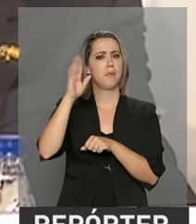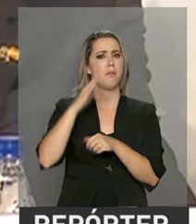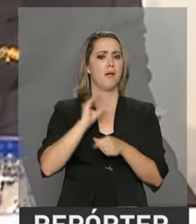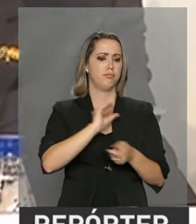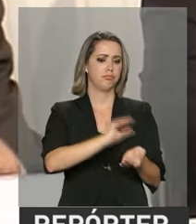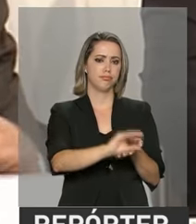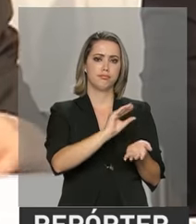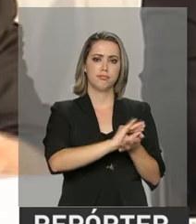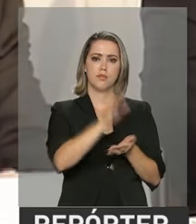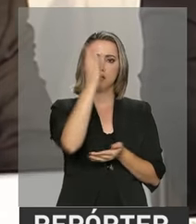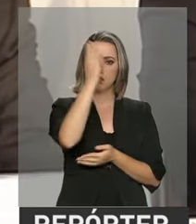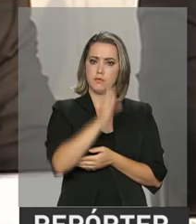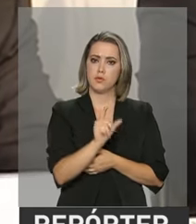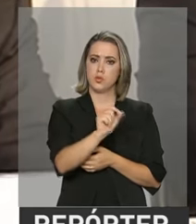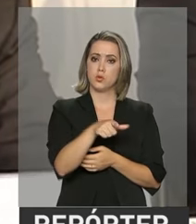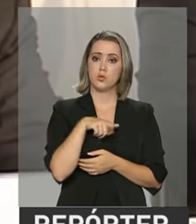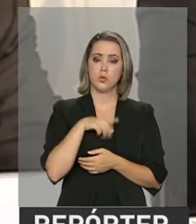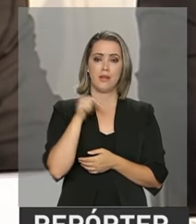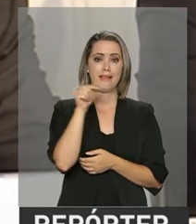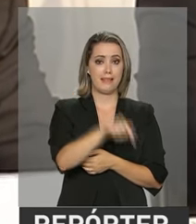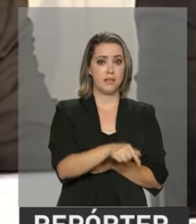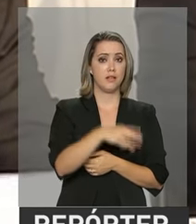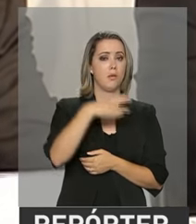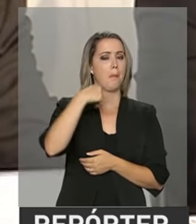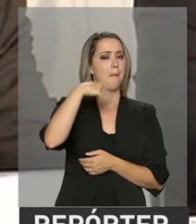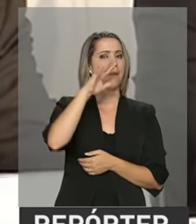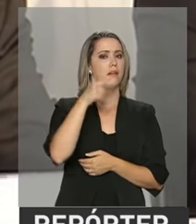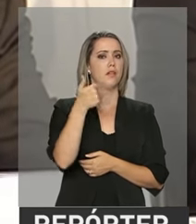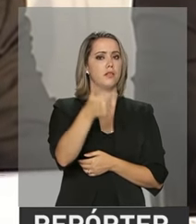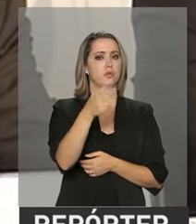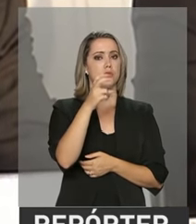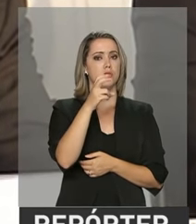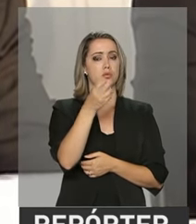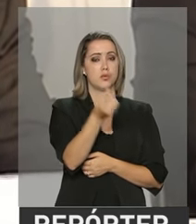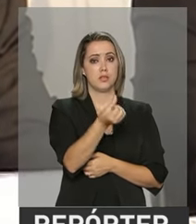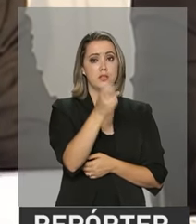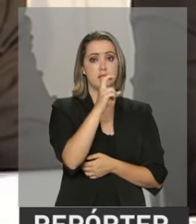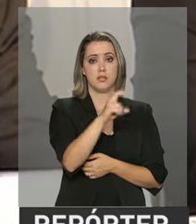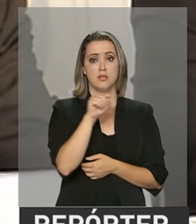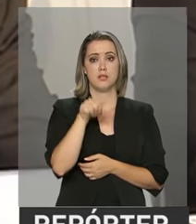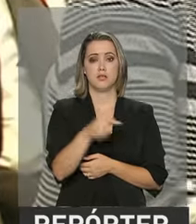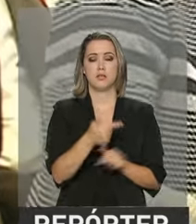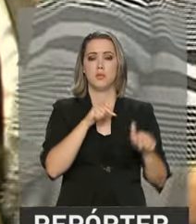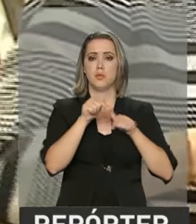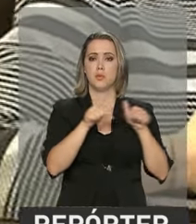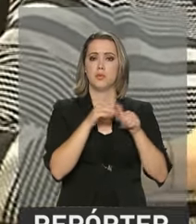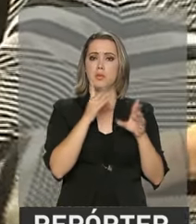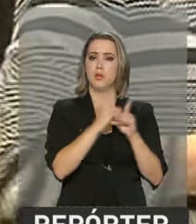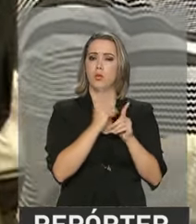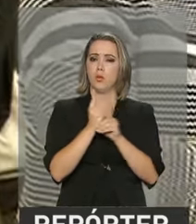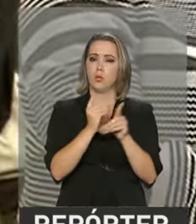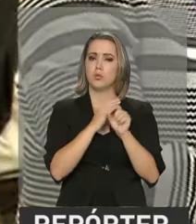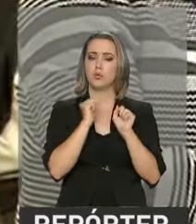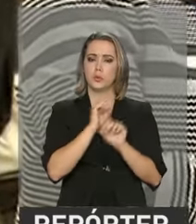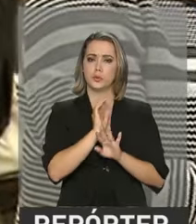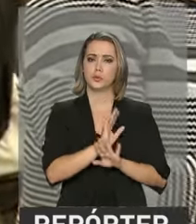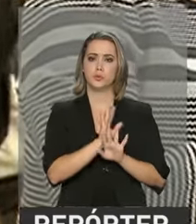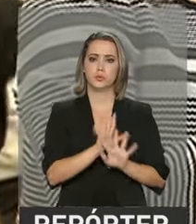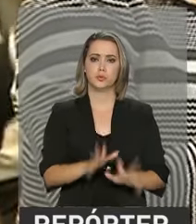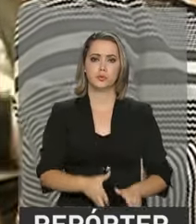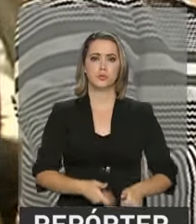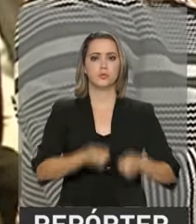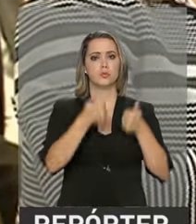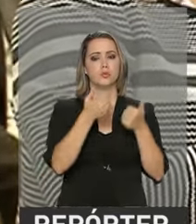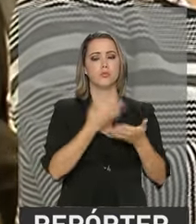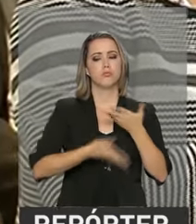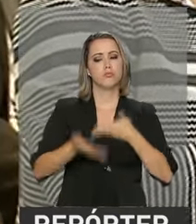de lá vieram aqui 265 mil empregos encontros como este podem ajudar a aumentar ainda mais os